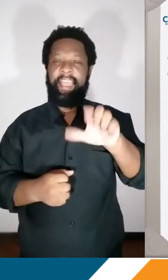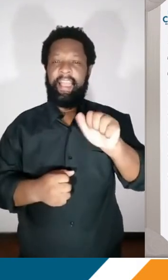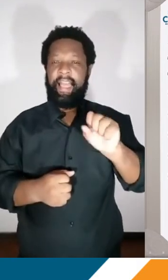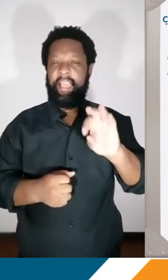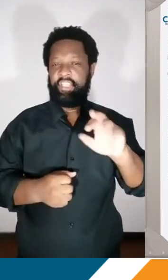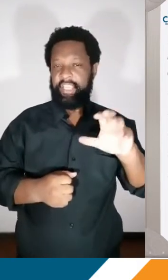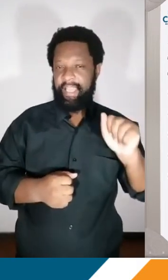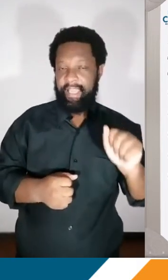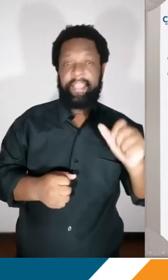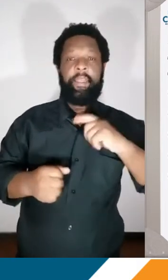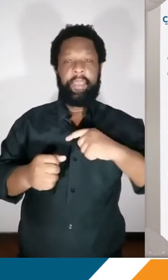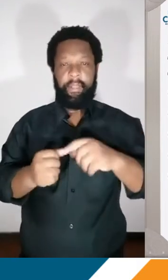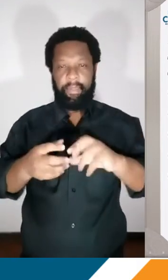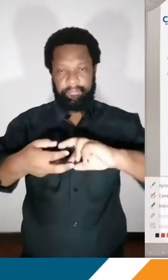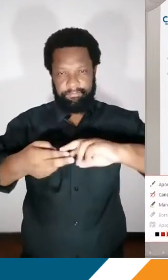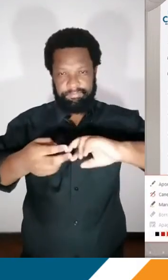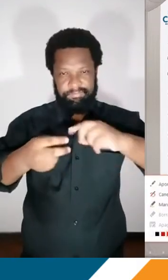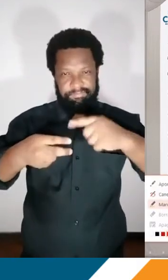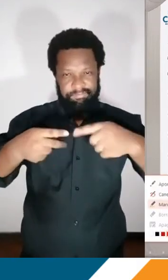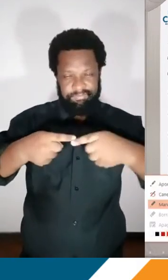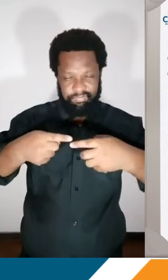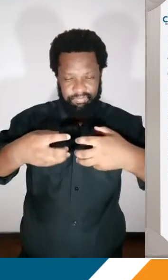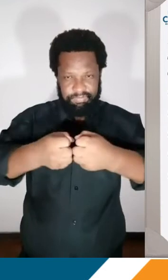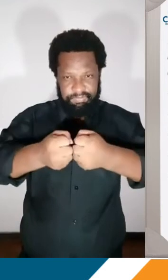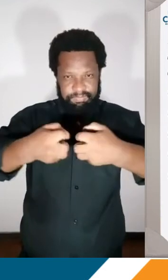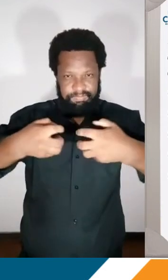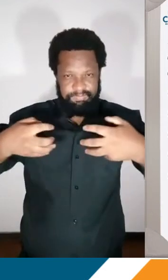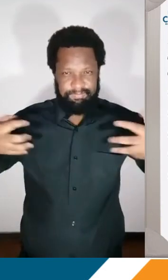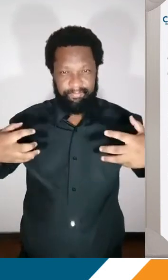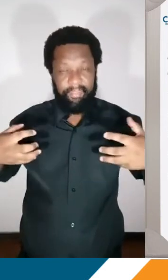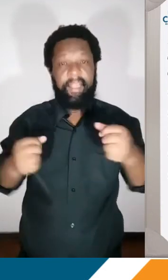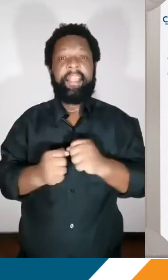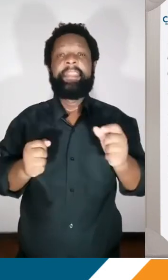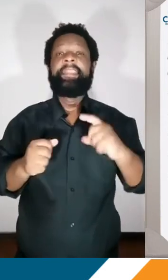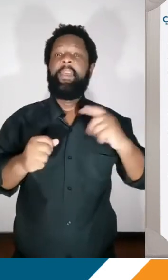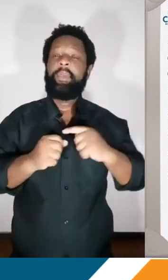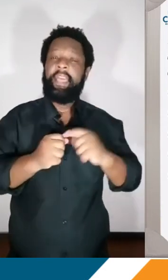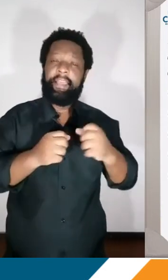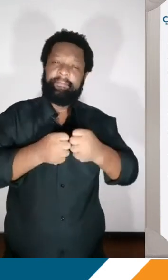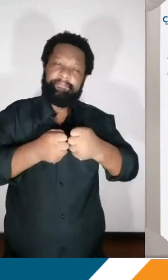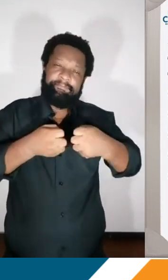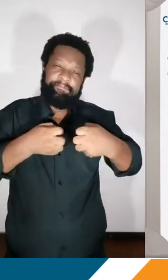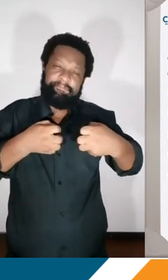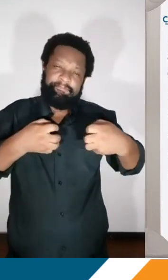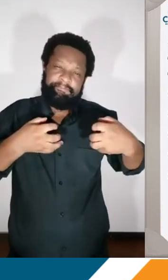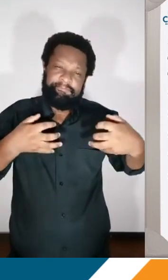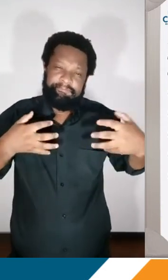com constante elástica de 16 newtons por metro. Ela é